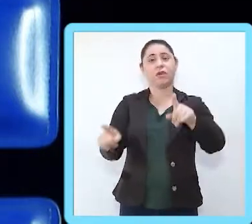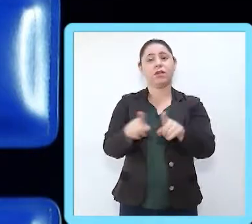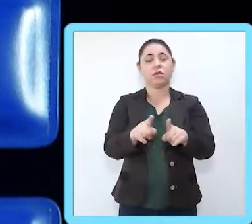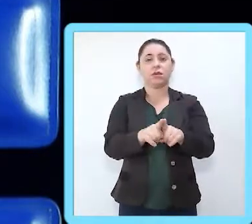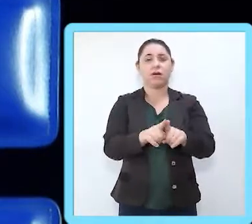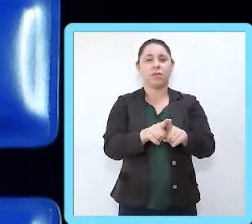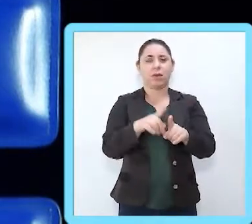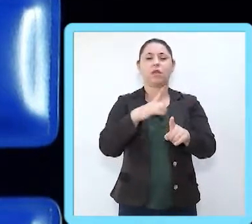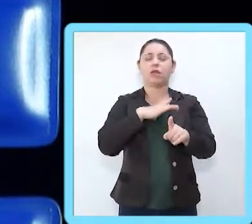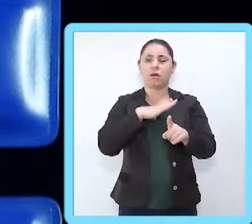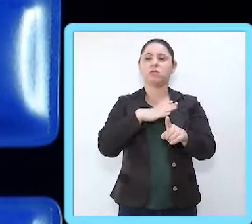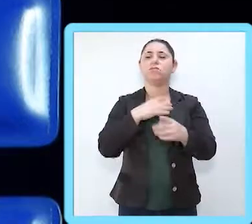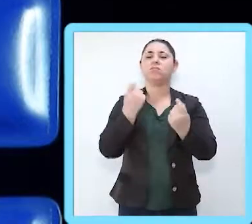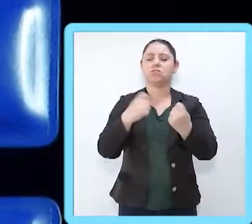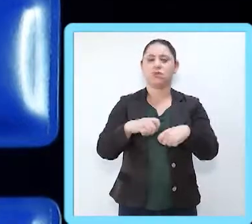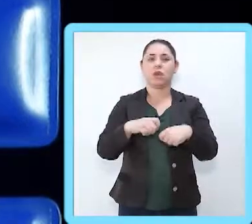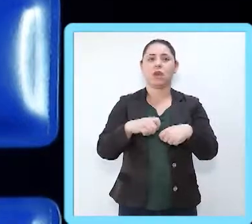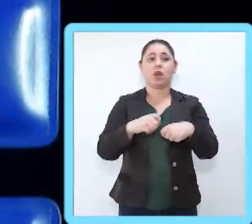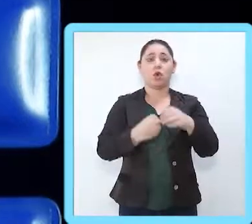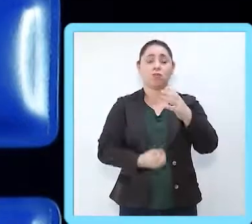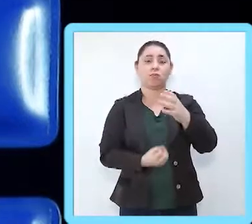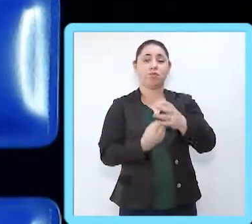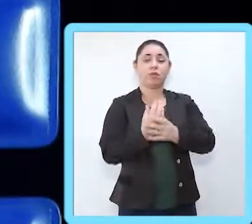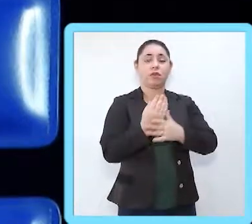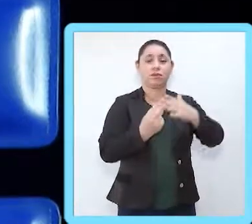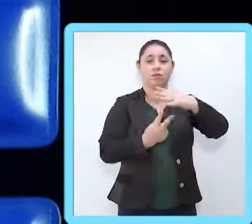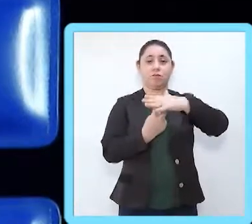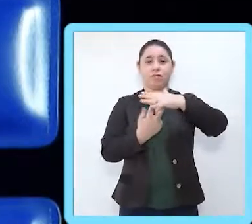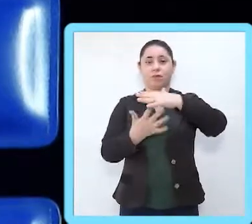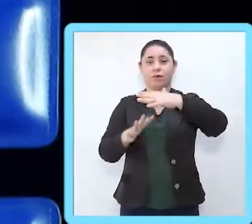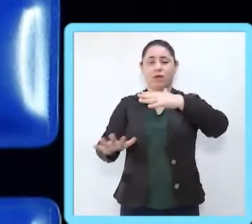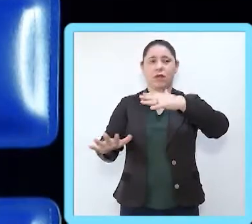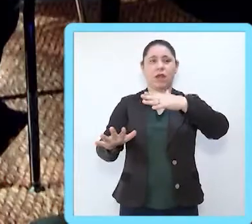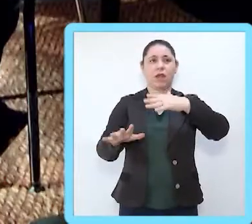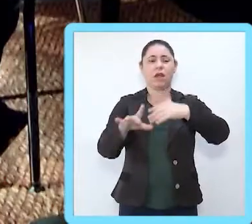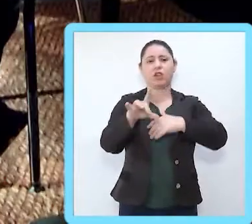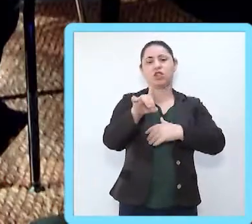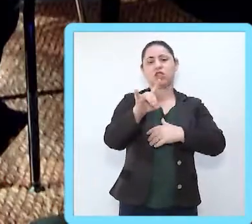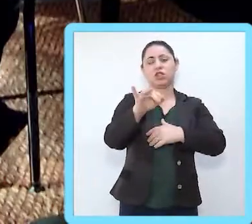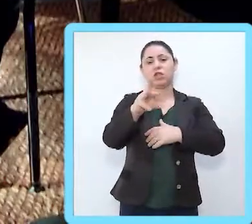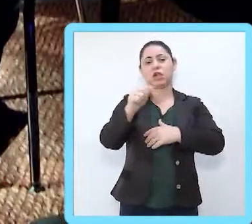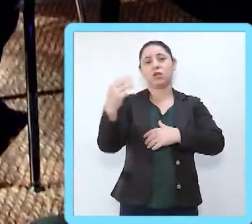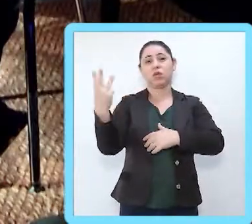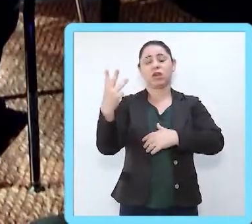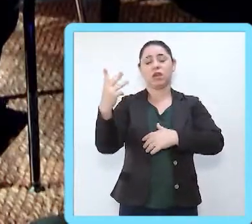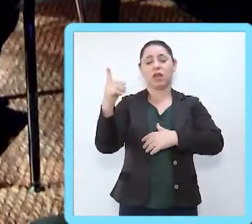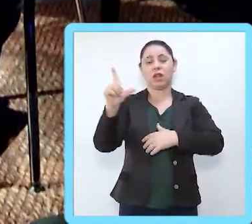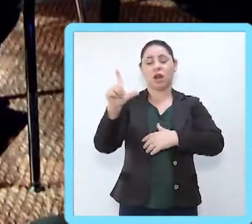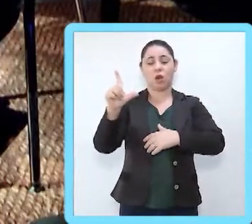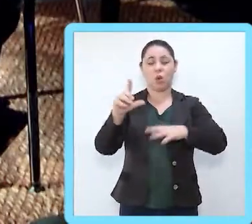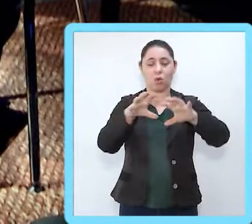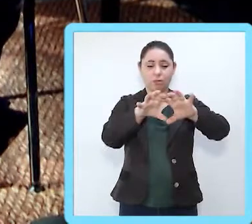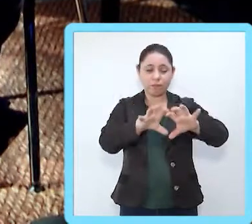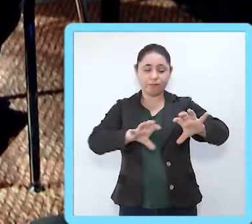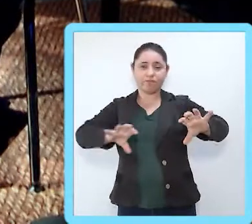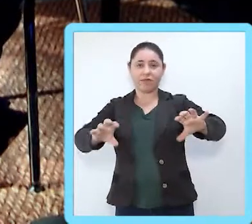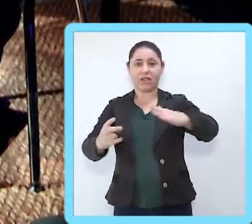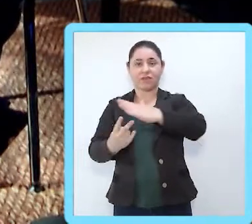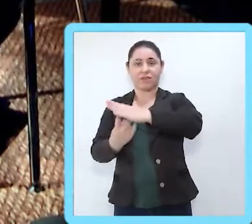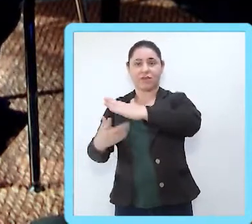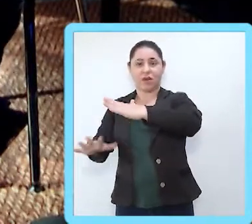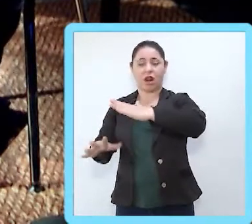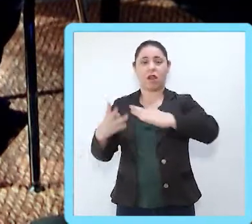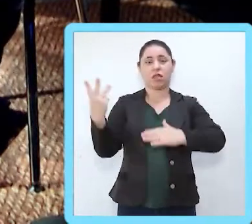retribuição a isso, eu criei o município de Silvíria, tirando que era distrito Três Lagoas. Que bacana. Então, essas coisas sabe,